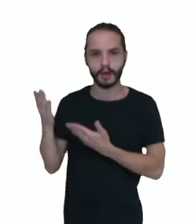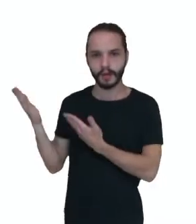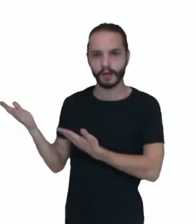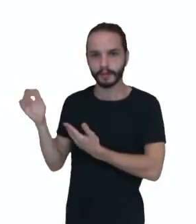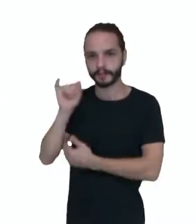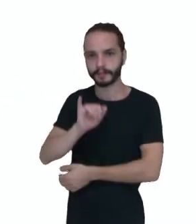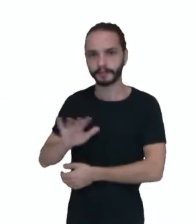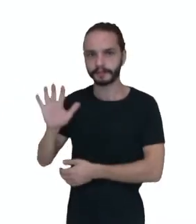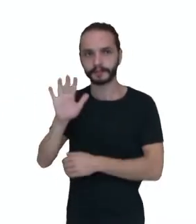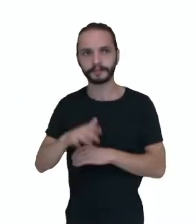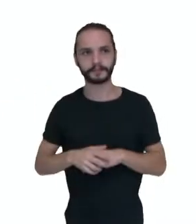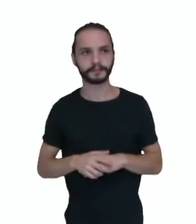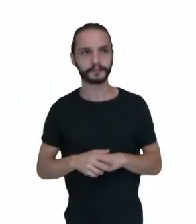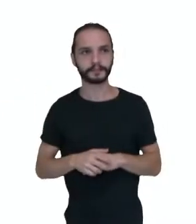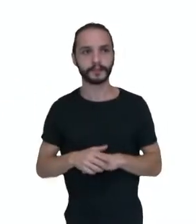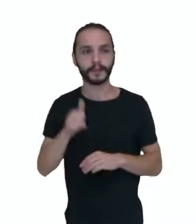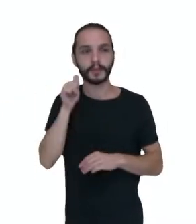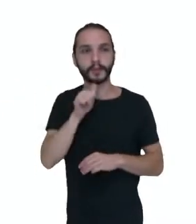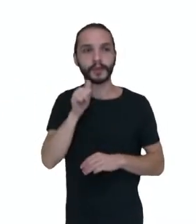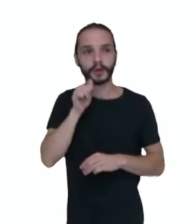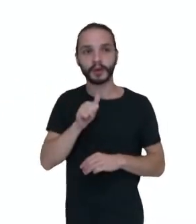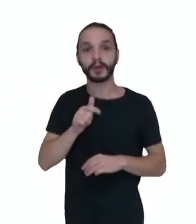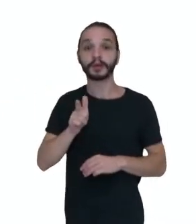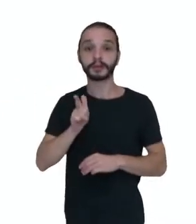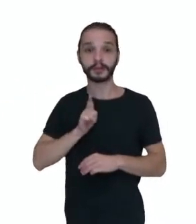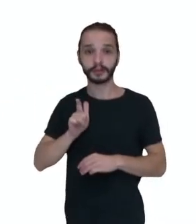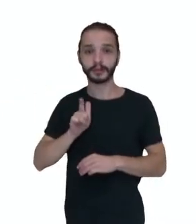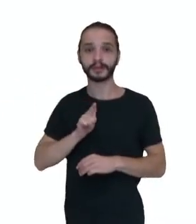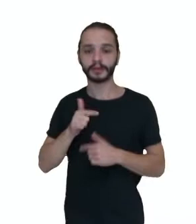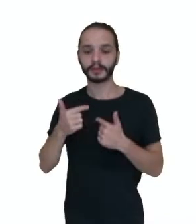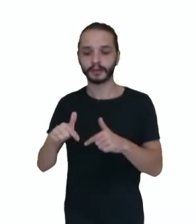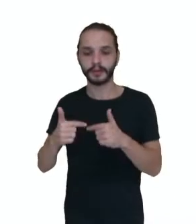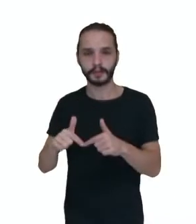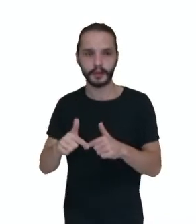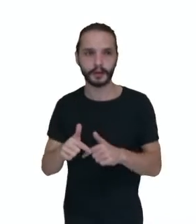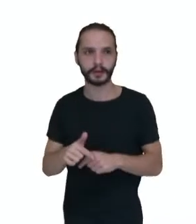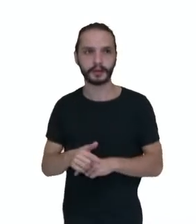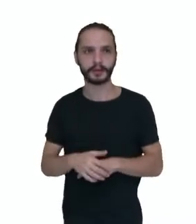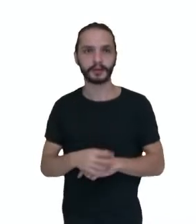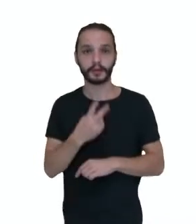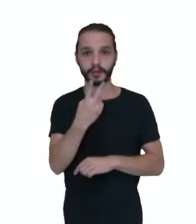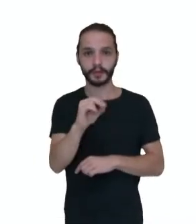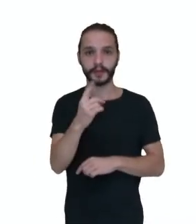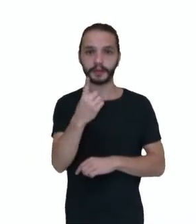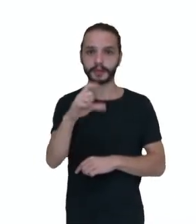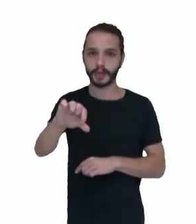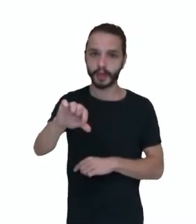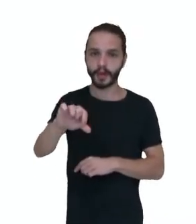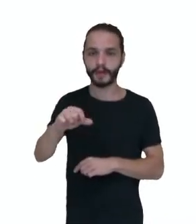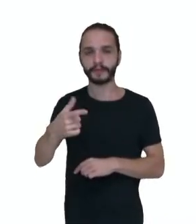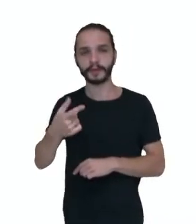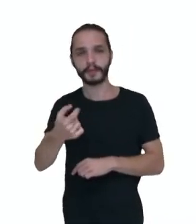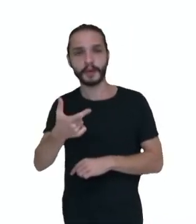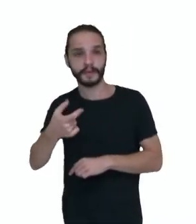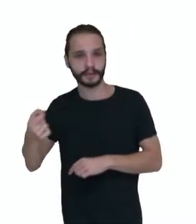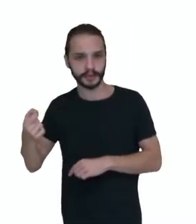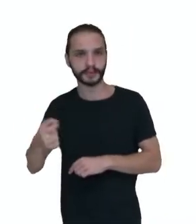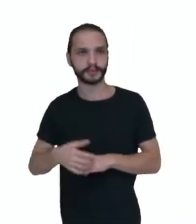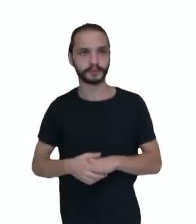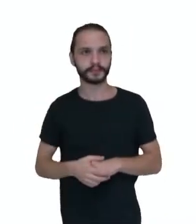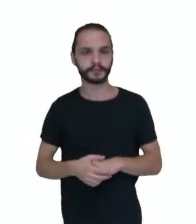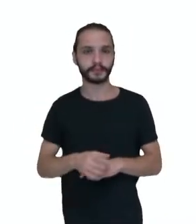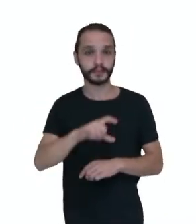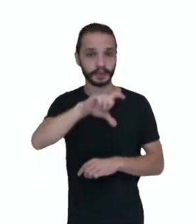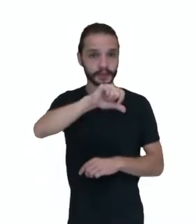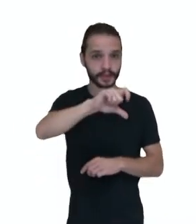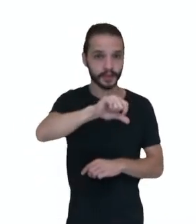né? Mulheres ocupadas. Então, nós temos ali 2019 e 2020 como referências, né? Em 2019,